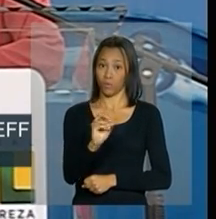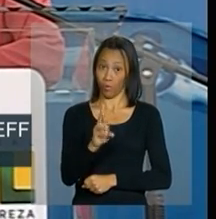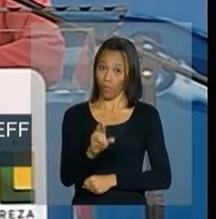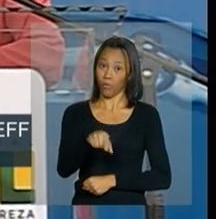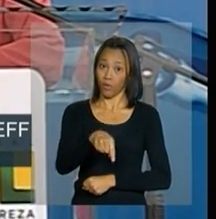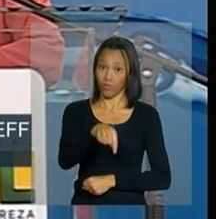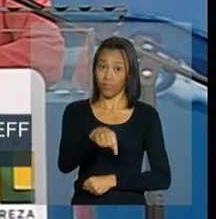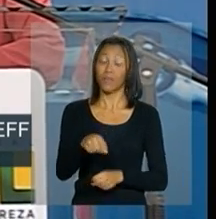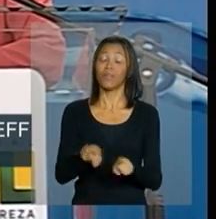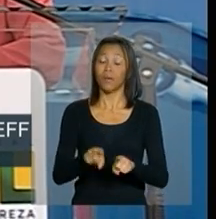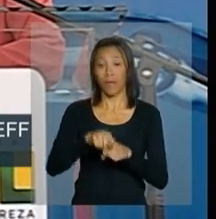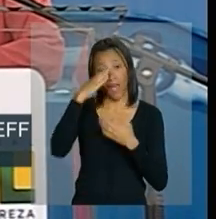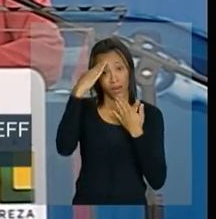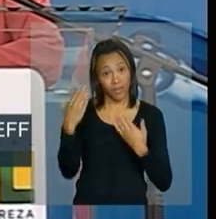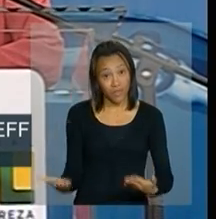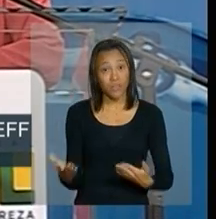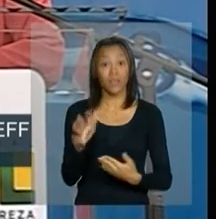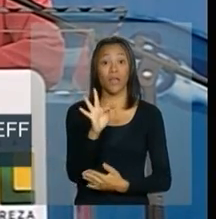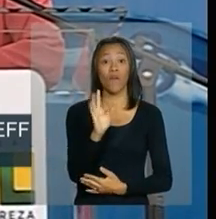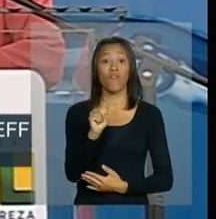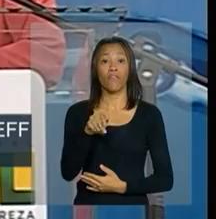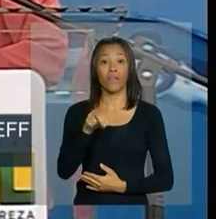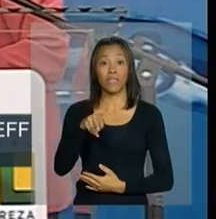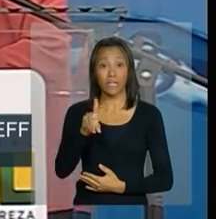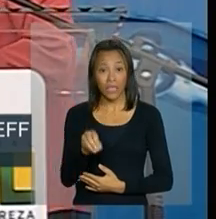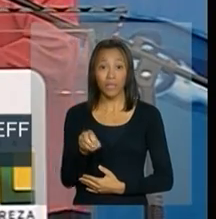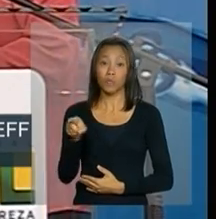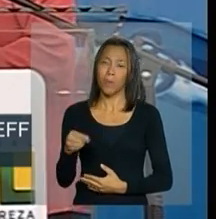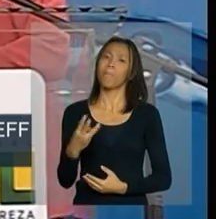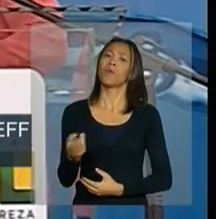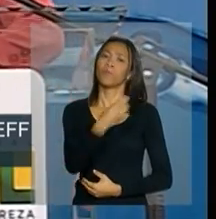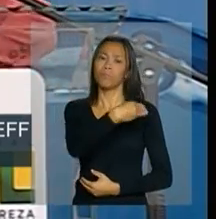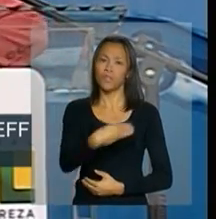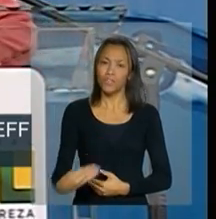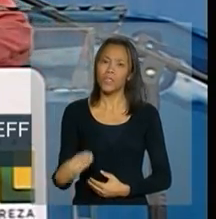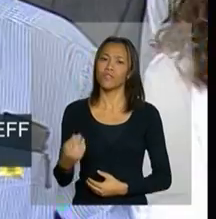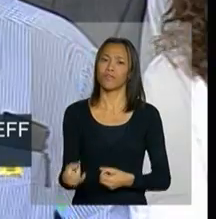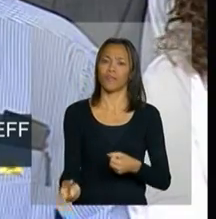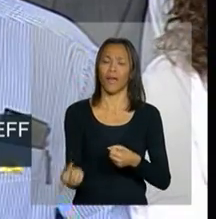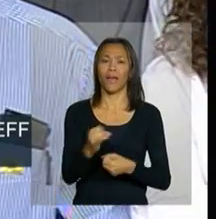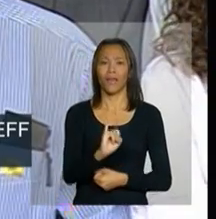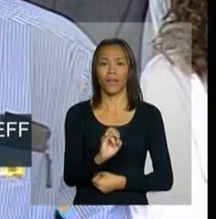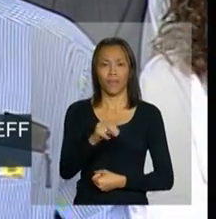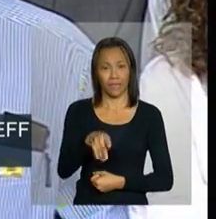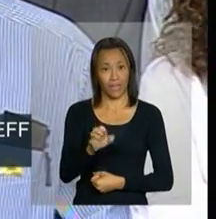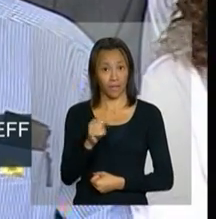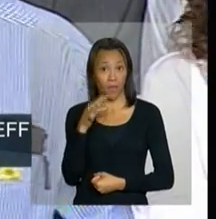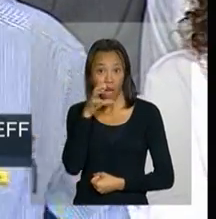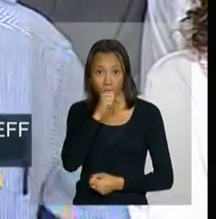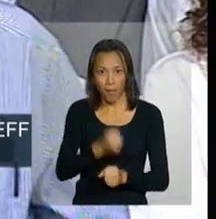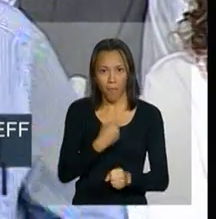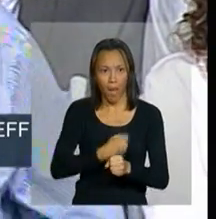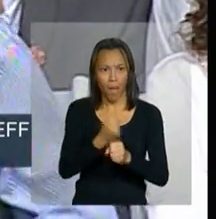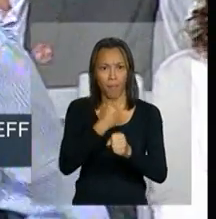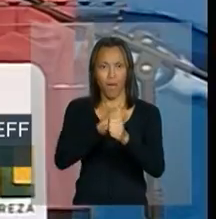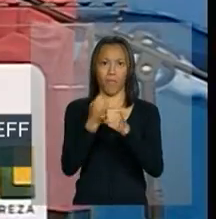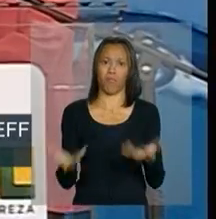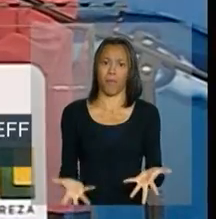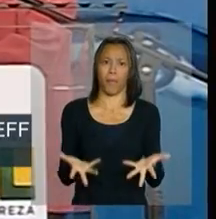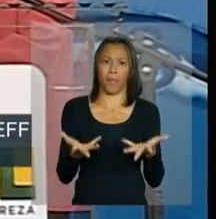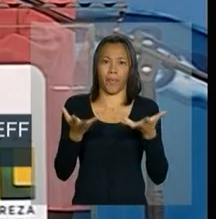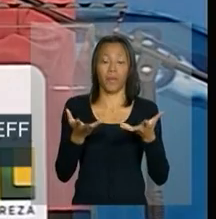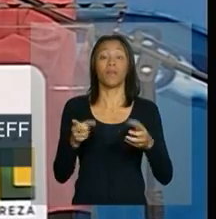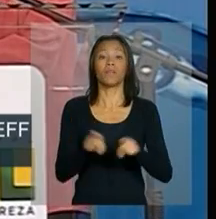agradecendo ao Fernando Bezerra, ministro da Integração, pela rapidez com que foi construído, agradecendo